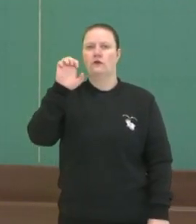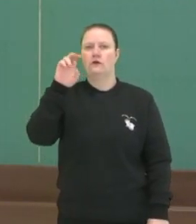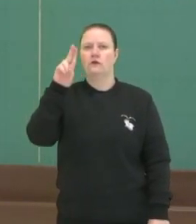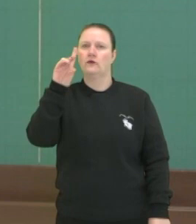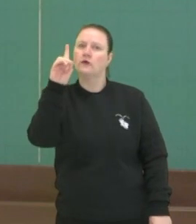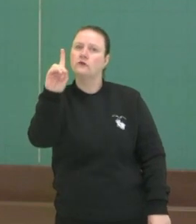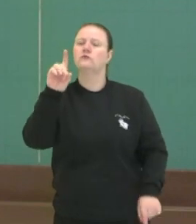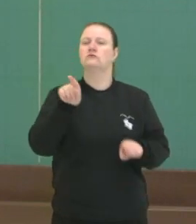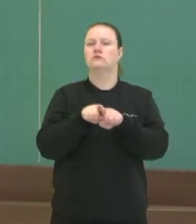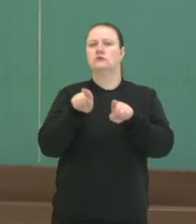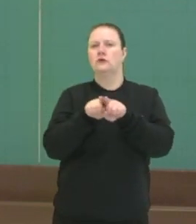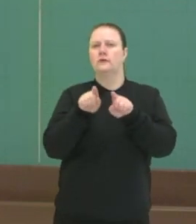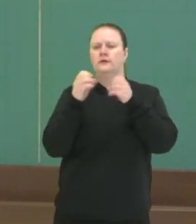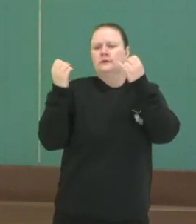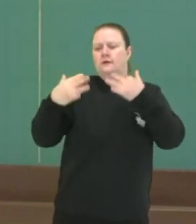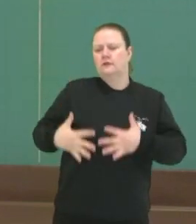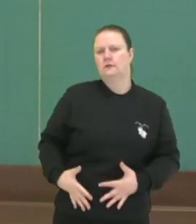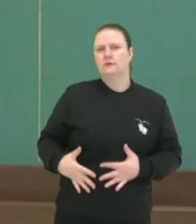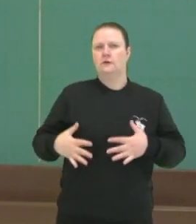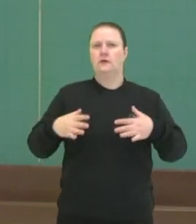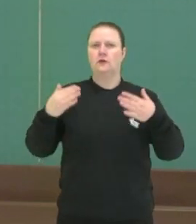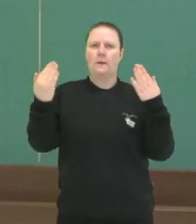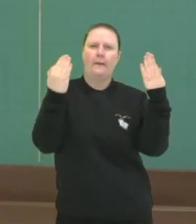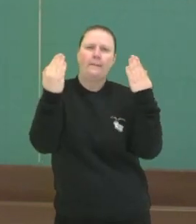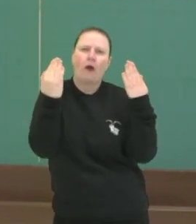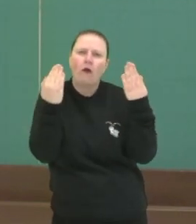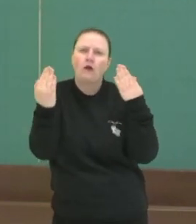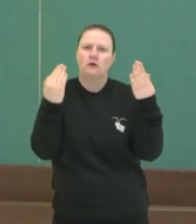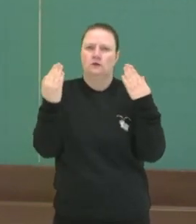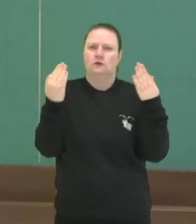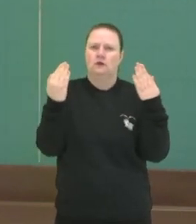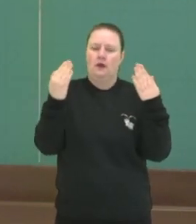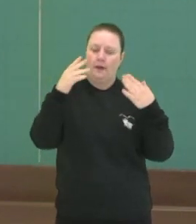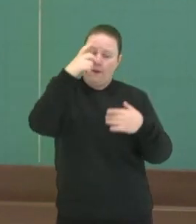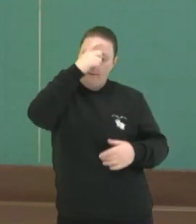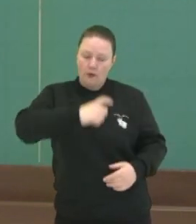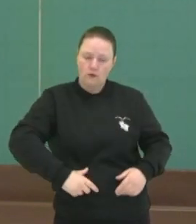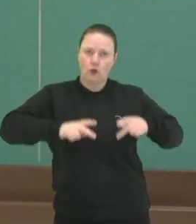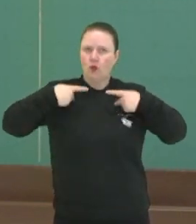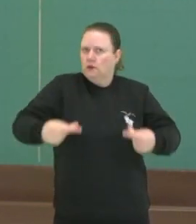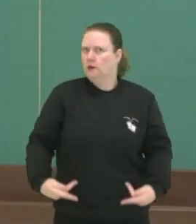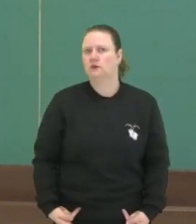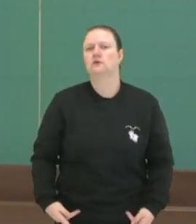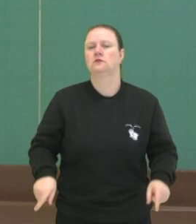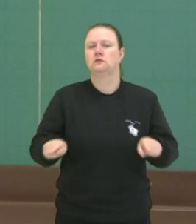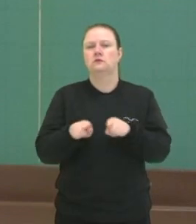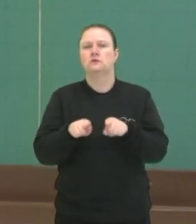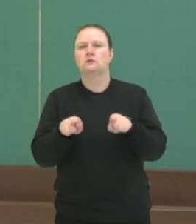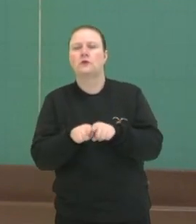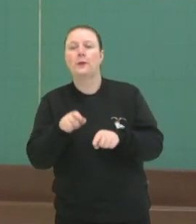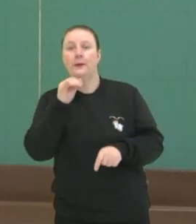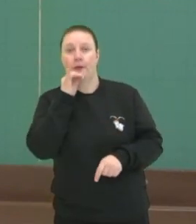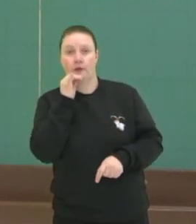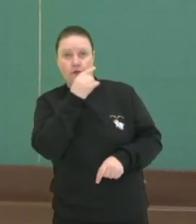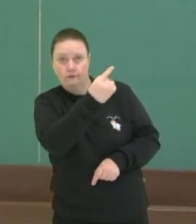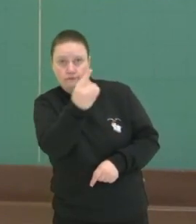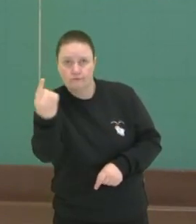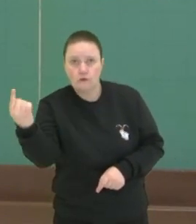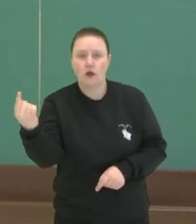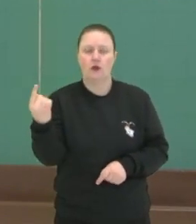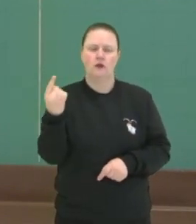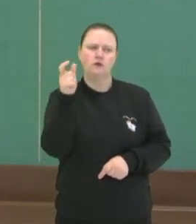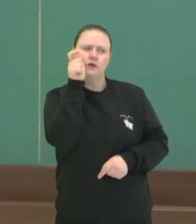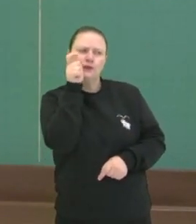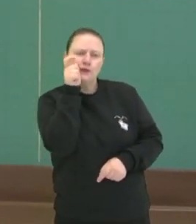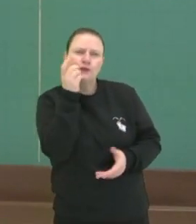da pessoa. E ela era dividida em 3 áreas. A primeira área é o consciente. O consciente é aquilo que vocês estão fazendo agora no momento. Vocês estão assistindo essa aula, estão analisando o que vocês estão vendo